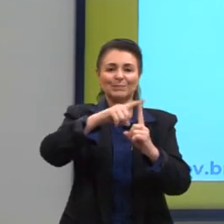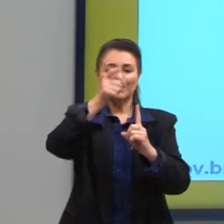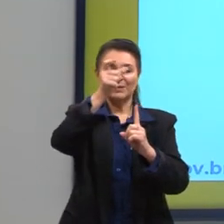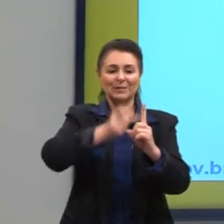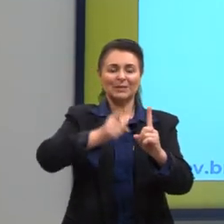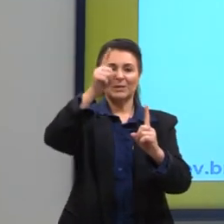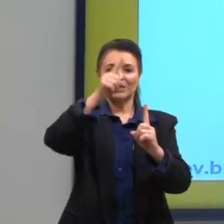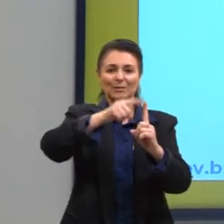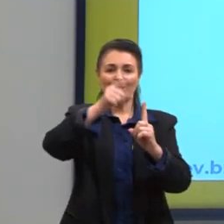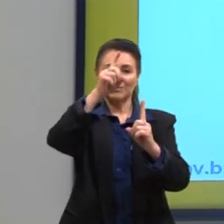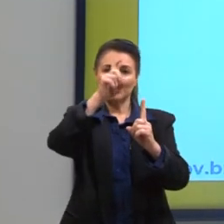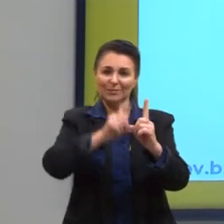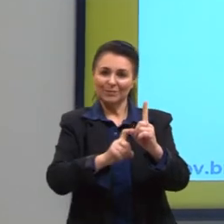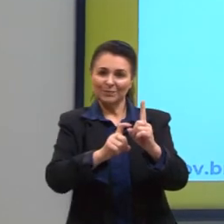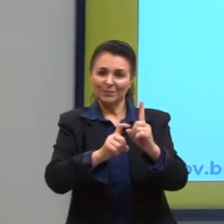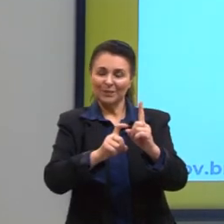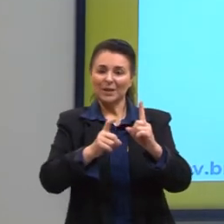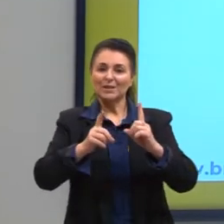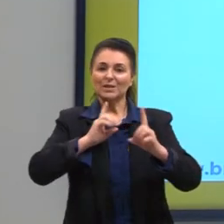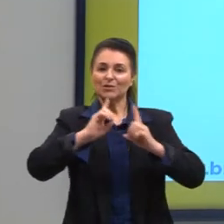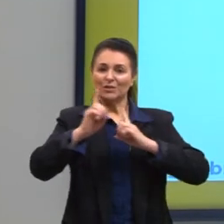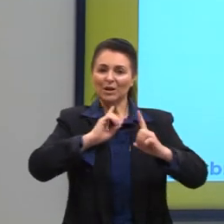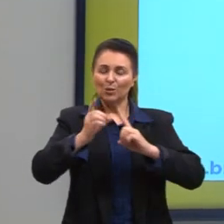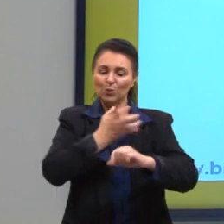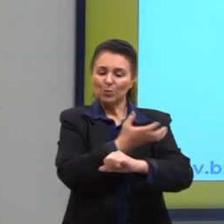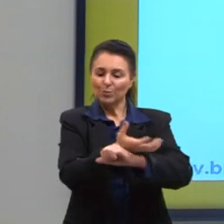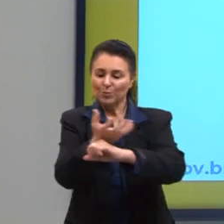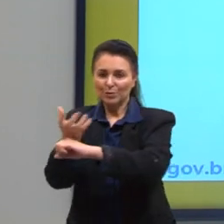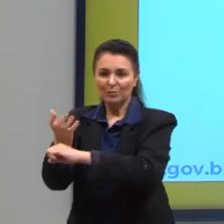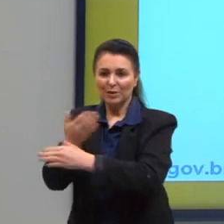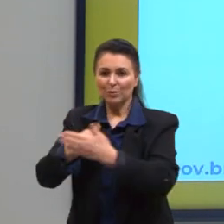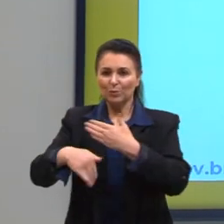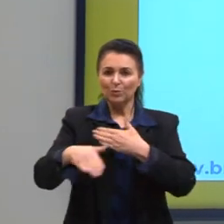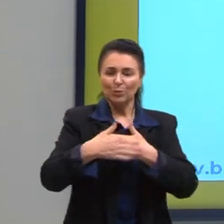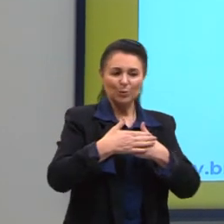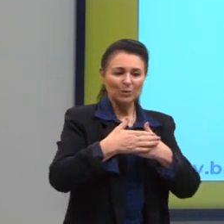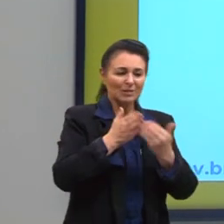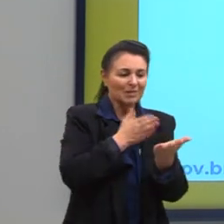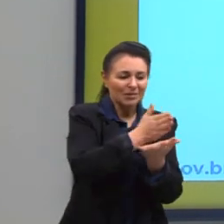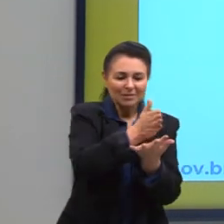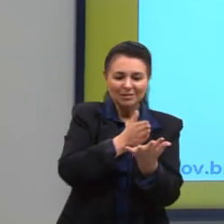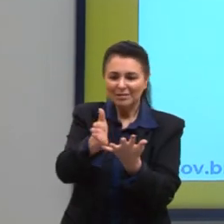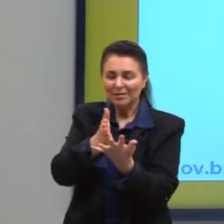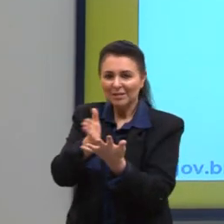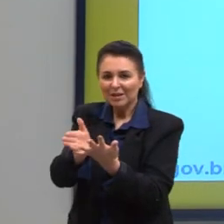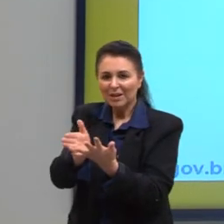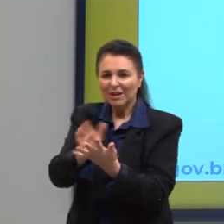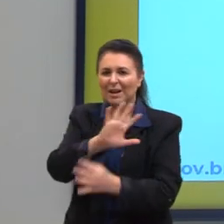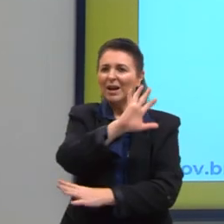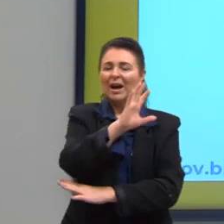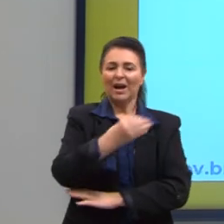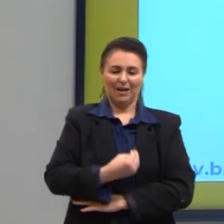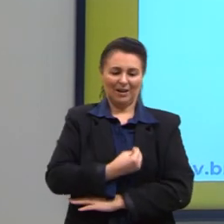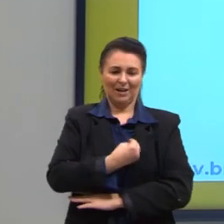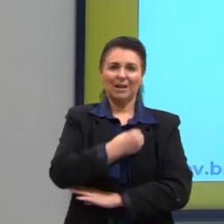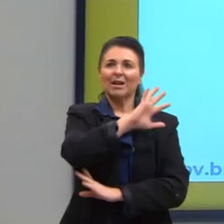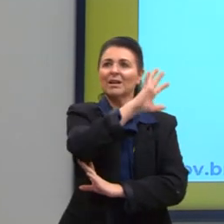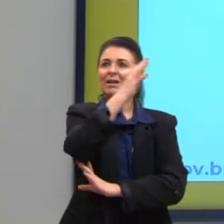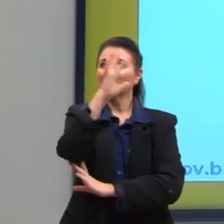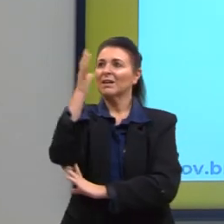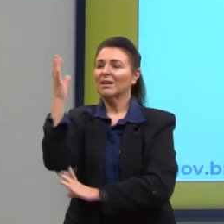discussões ó esse diálogo multidisciplinar com todas essas Vertentes aqui né ética ambiental bioética e